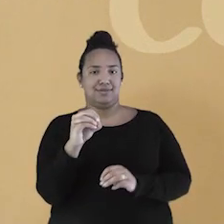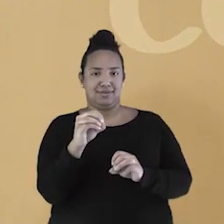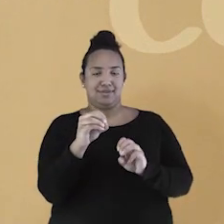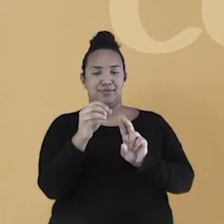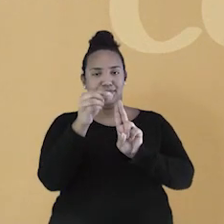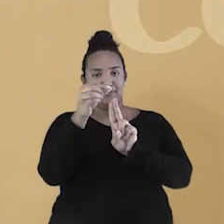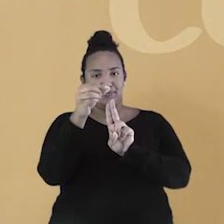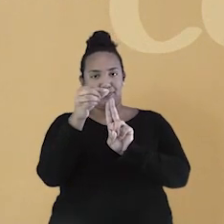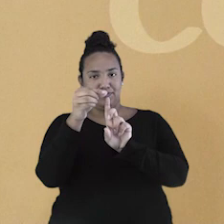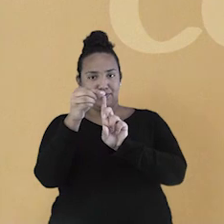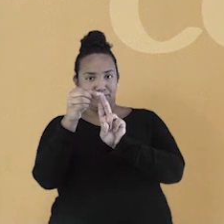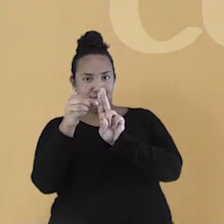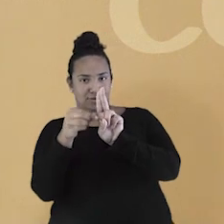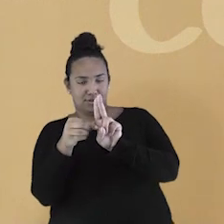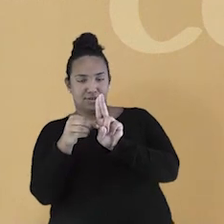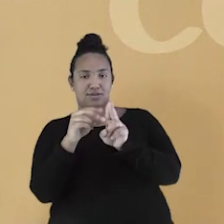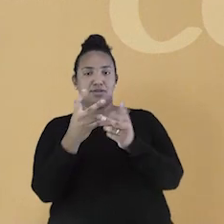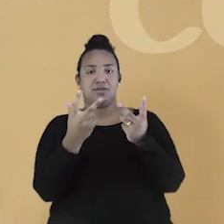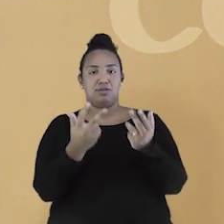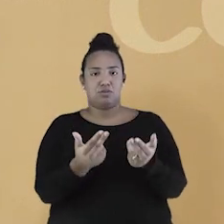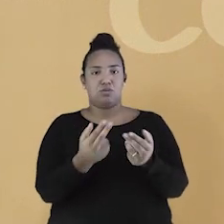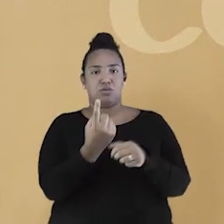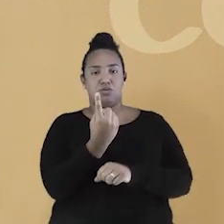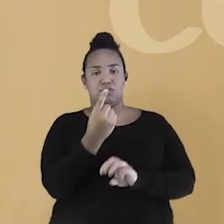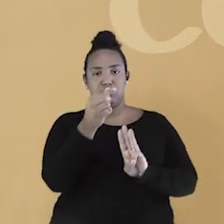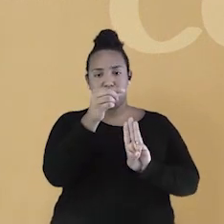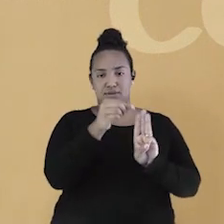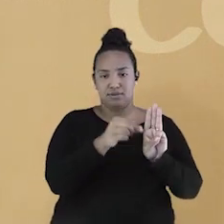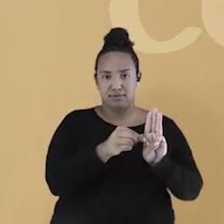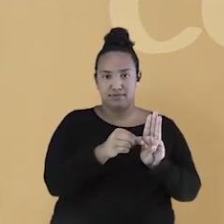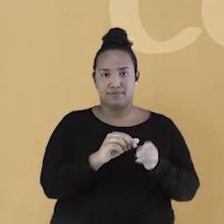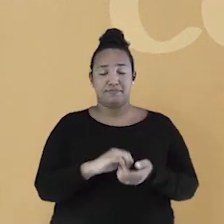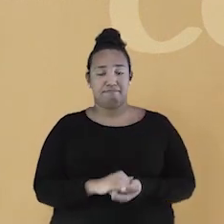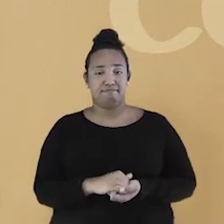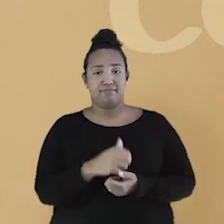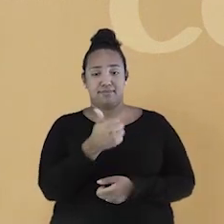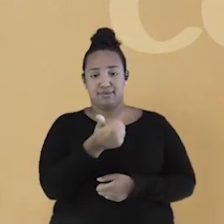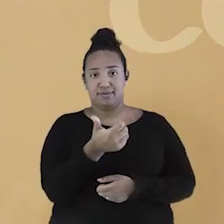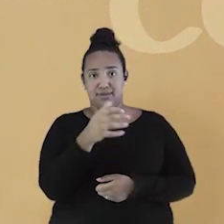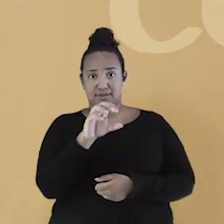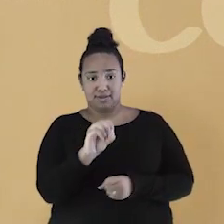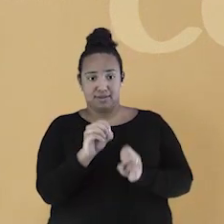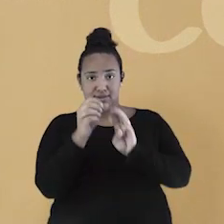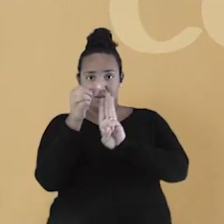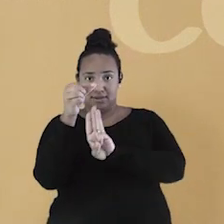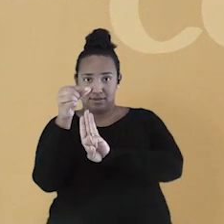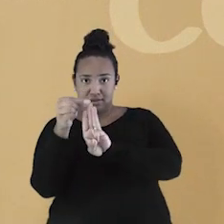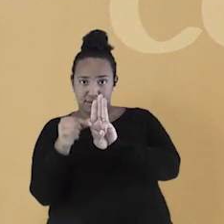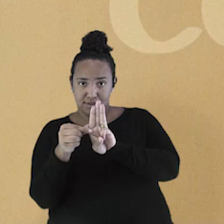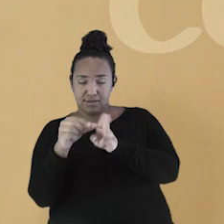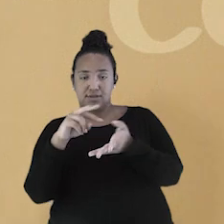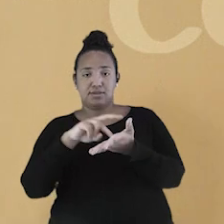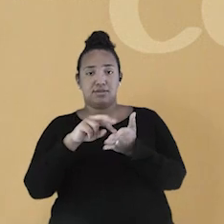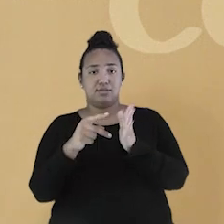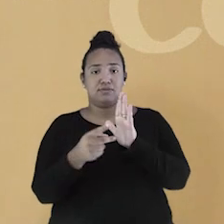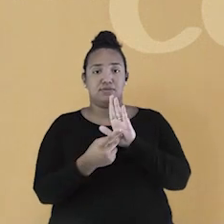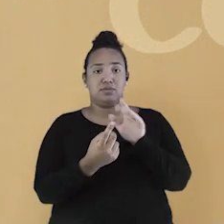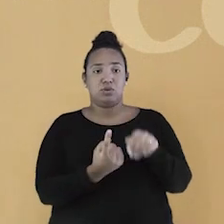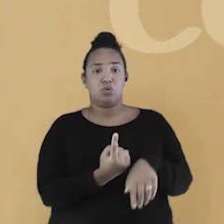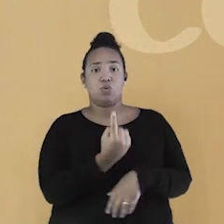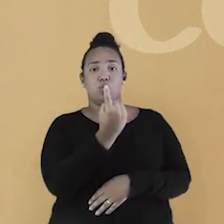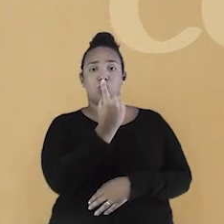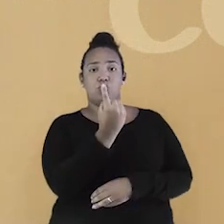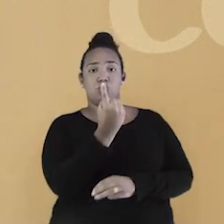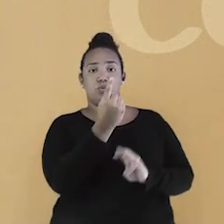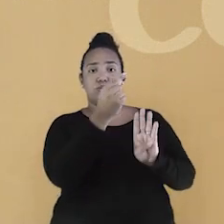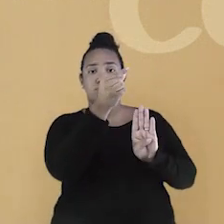uma centena. 10 centenas é igual a uma unidade de milhar e